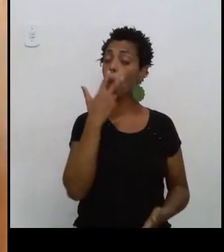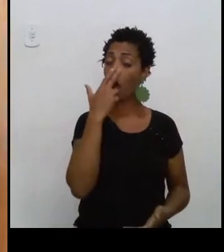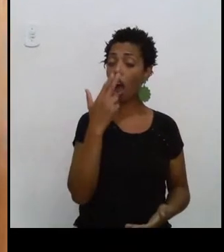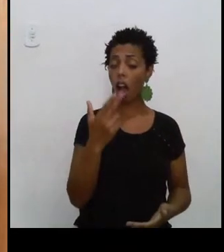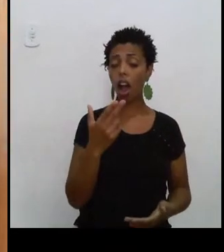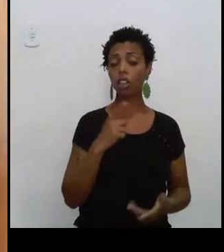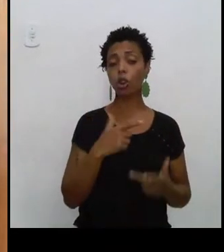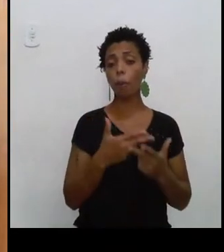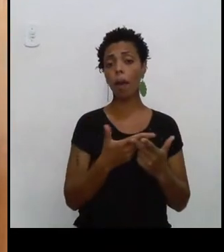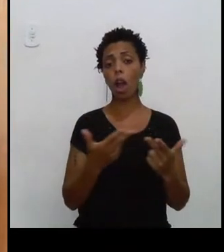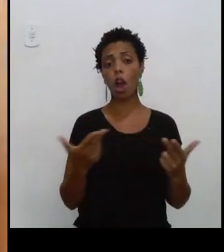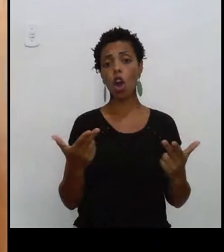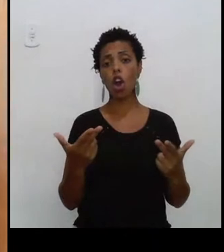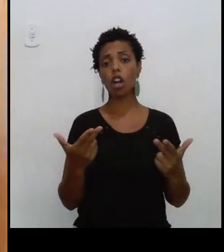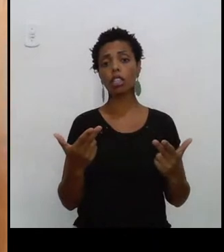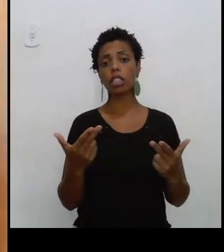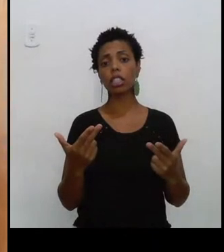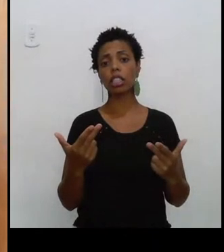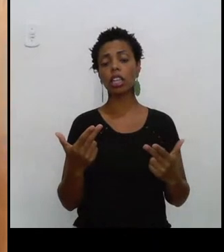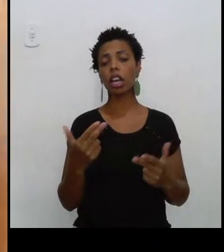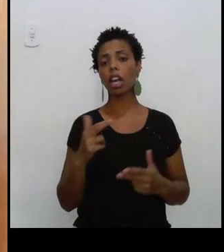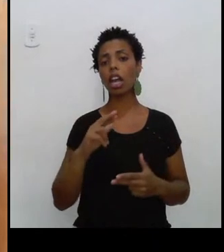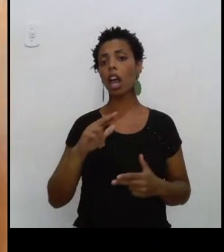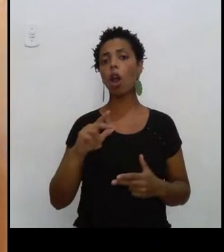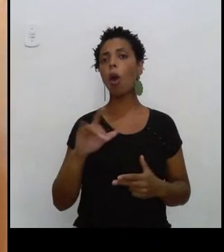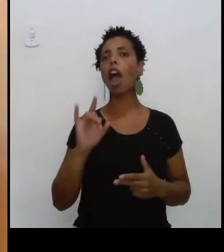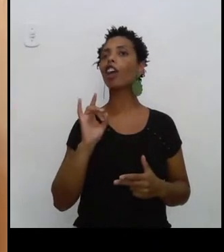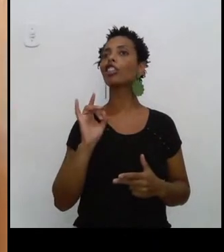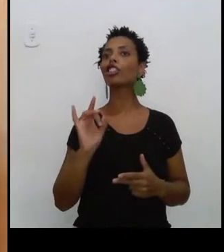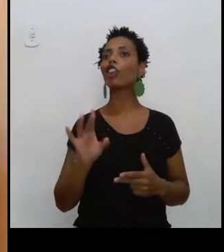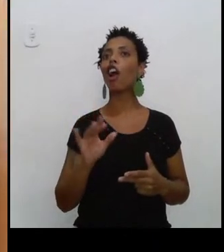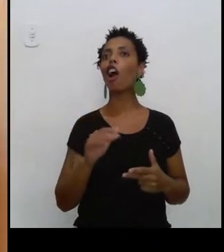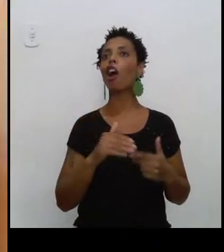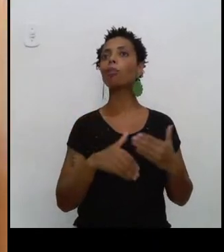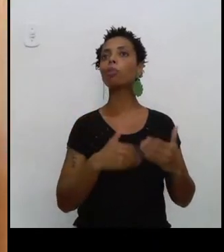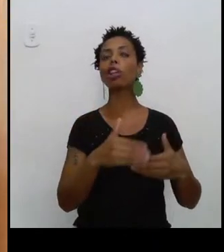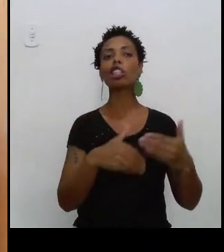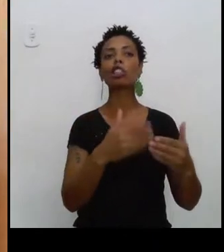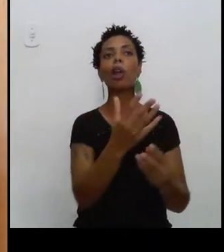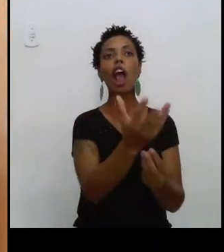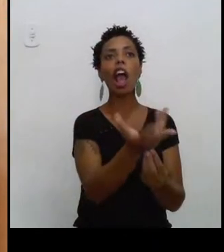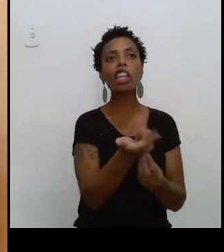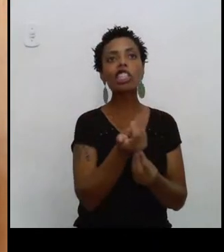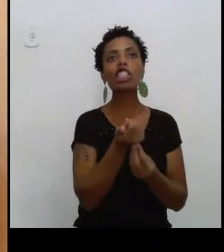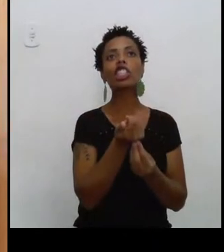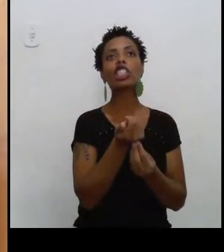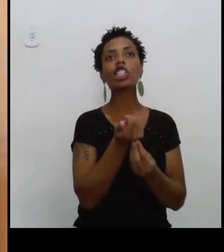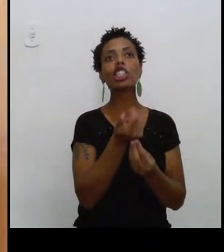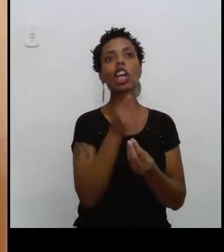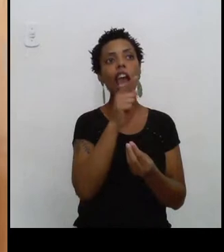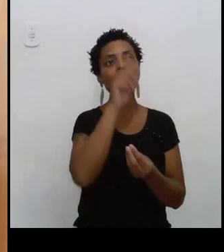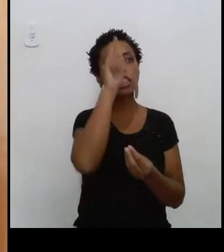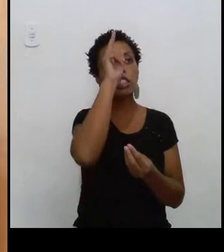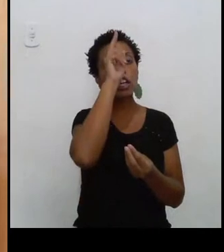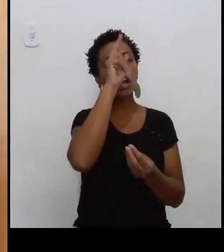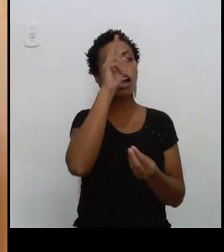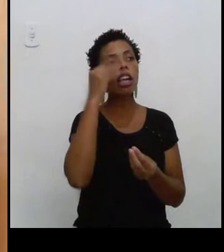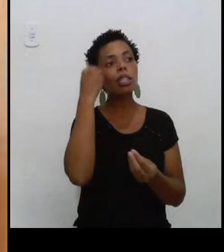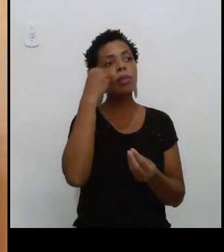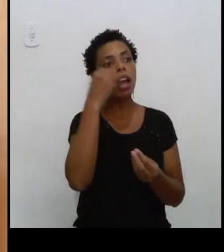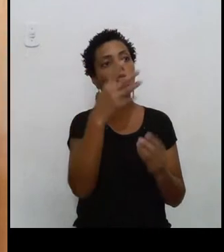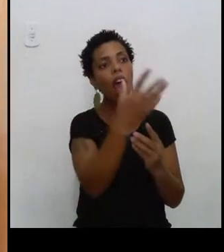crescimento artístico ou sempre trajetória coletiva a ver com o Sandro morreu e não é tem como parte